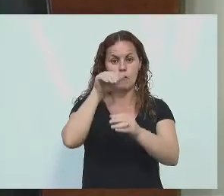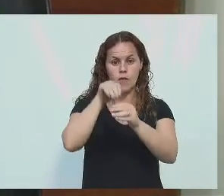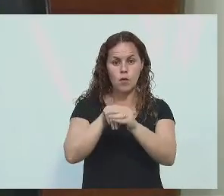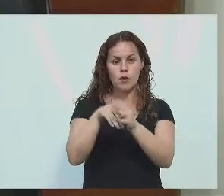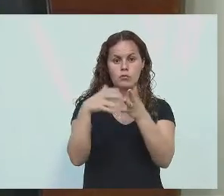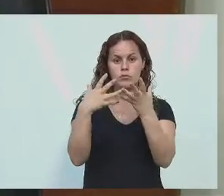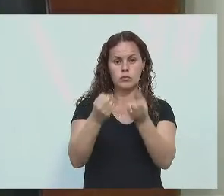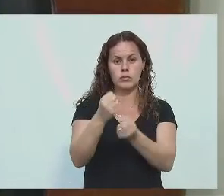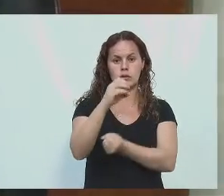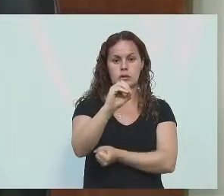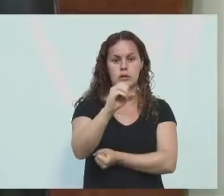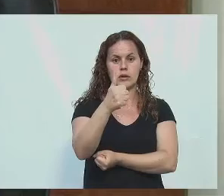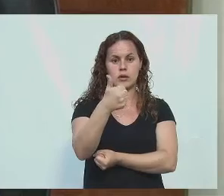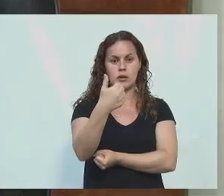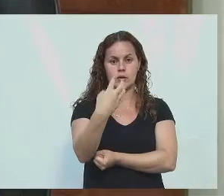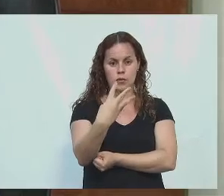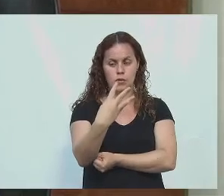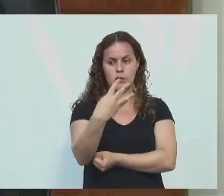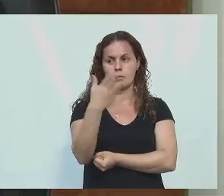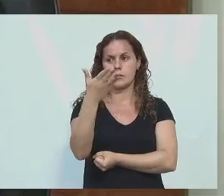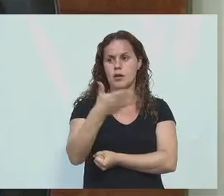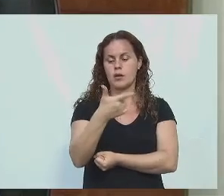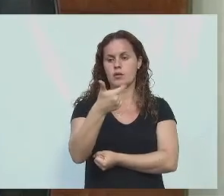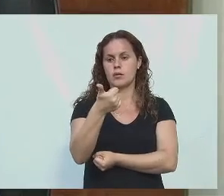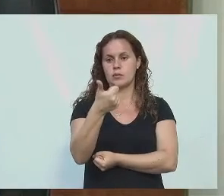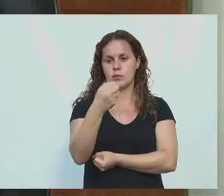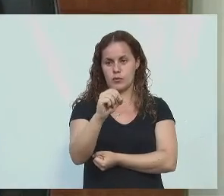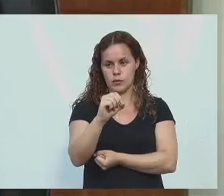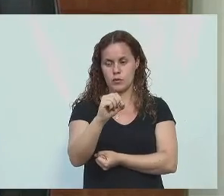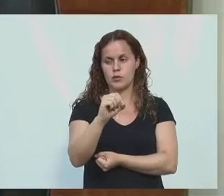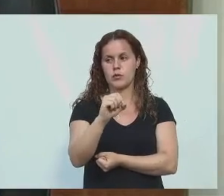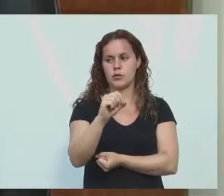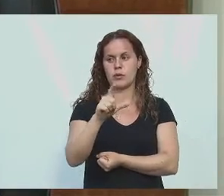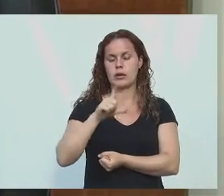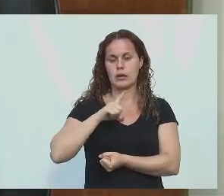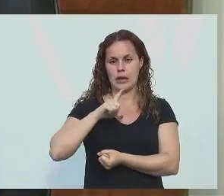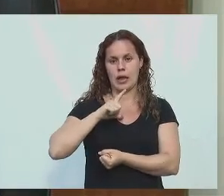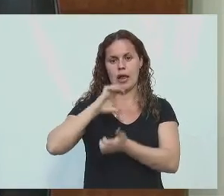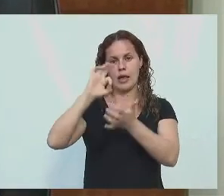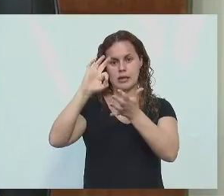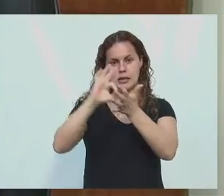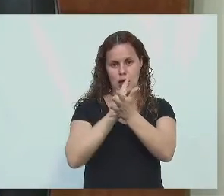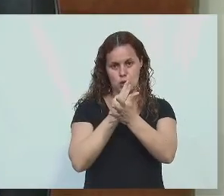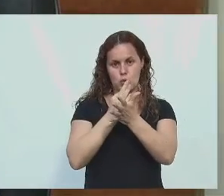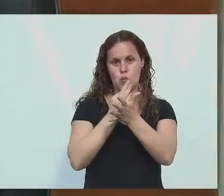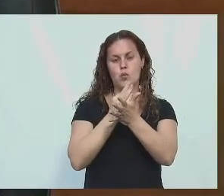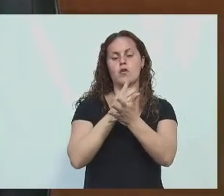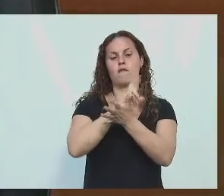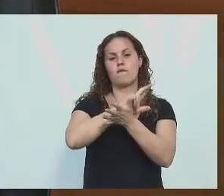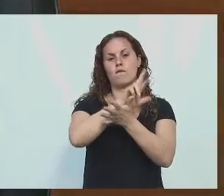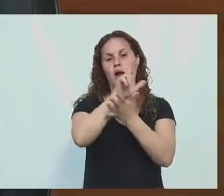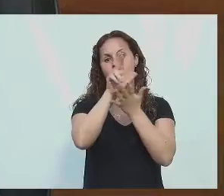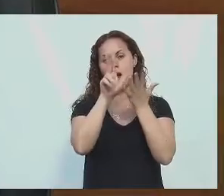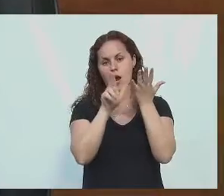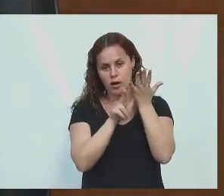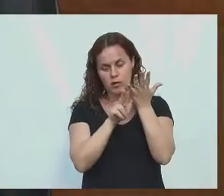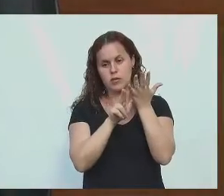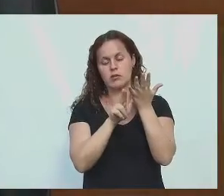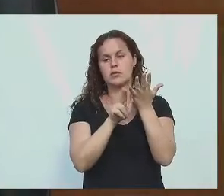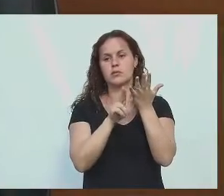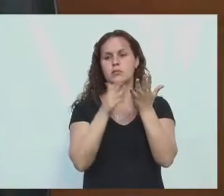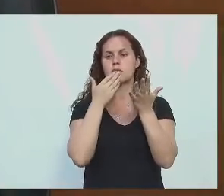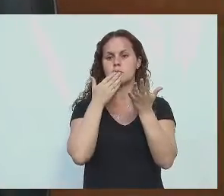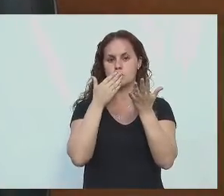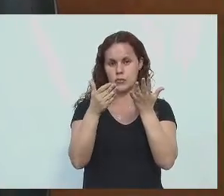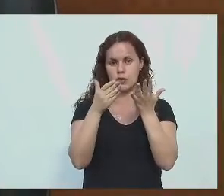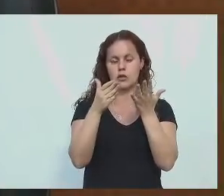representação 014/2020, inclusive já tenho aqui várias assinaturas que acompanham a minha, que é pedindo,